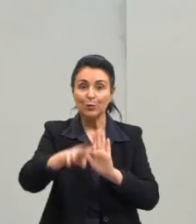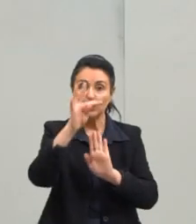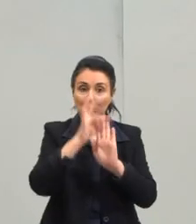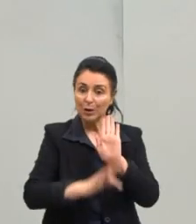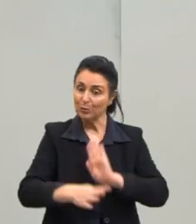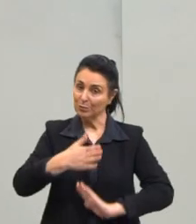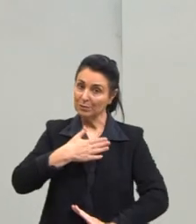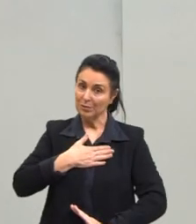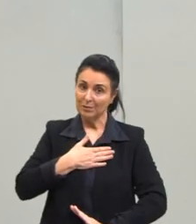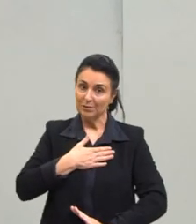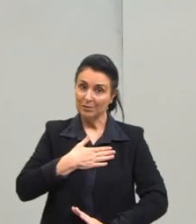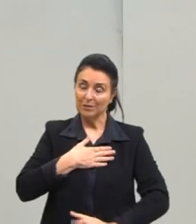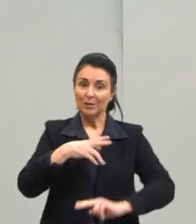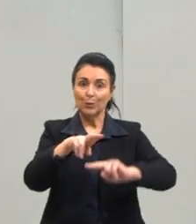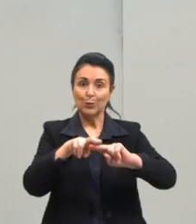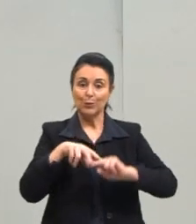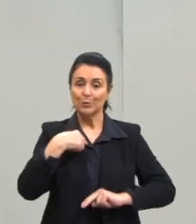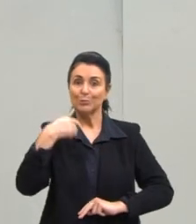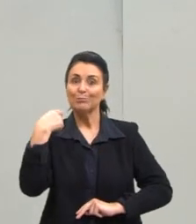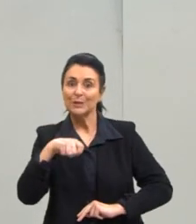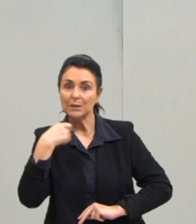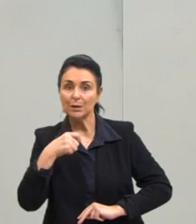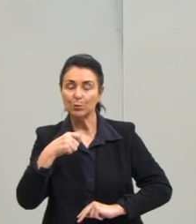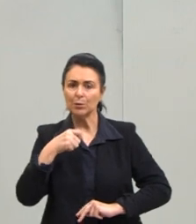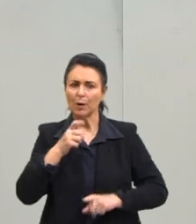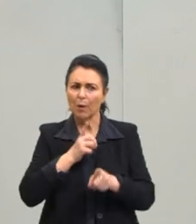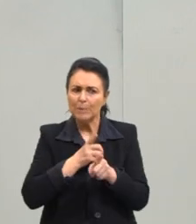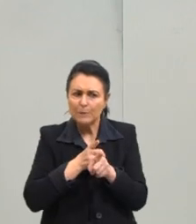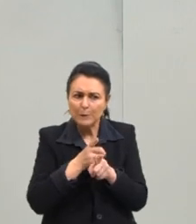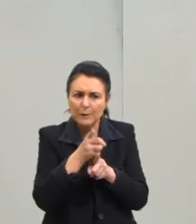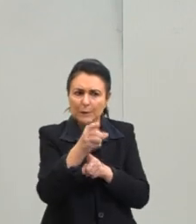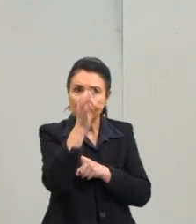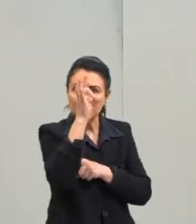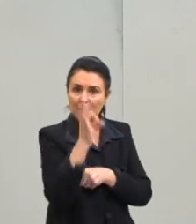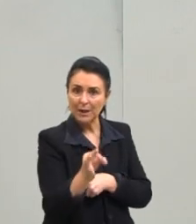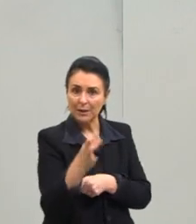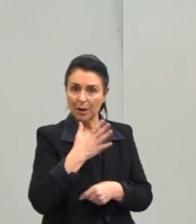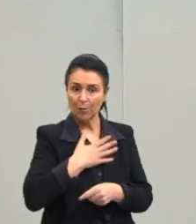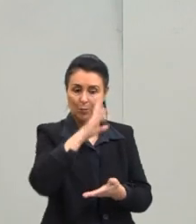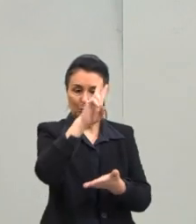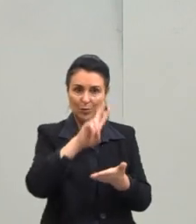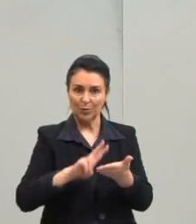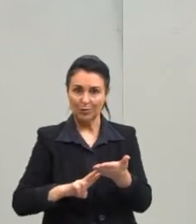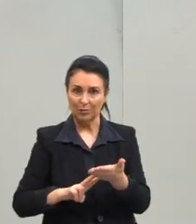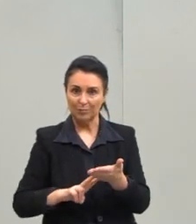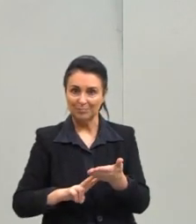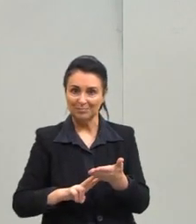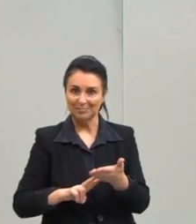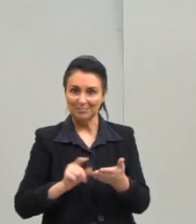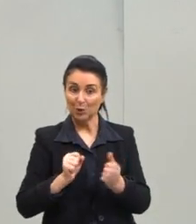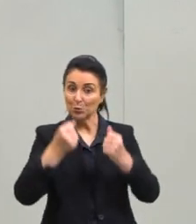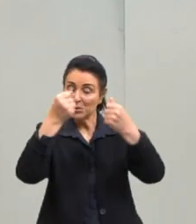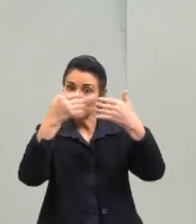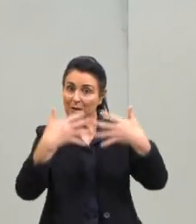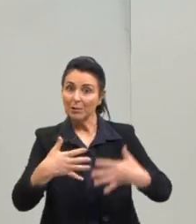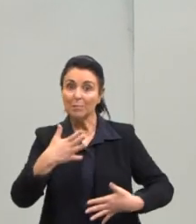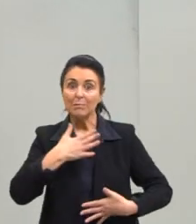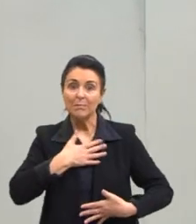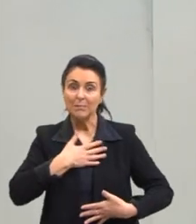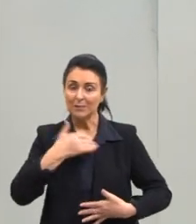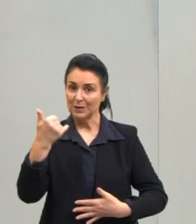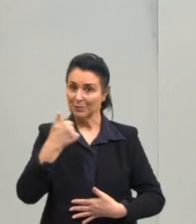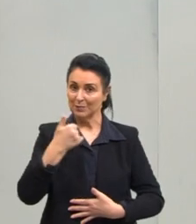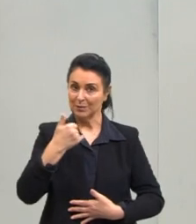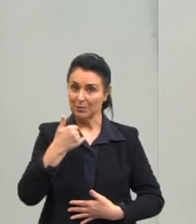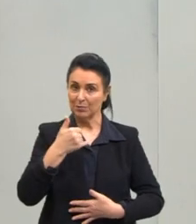E para isso eu preciso direcionar o meu leitor né olha só eu tô te explicando a minha informação